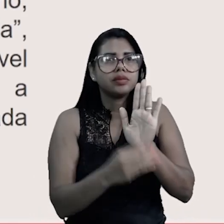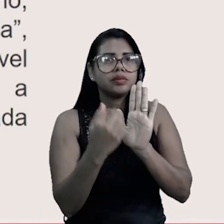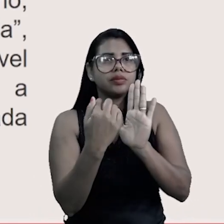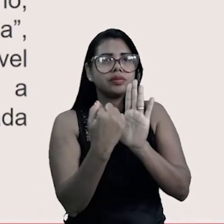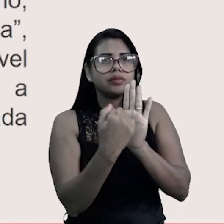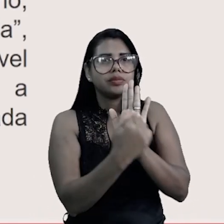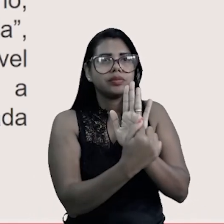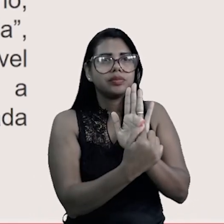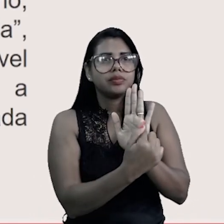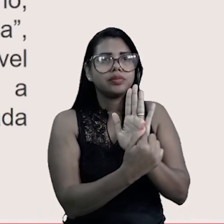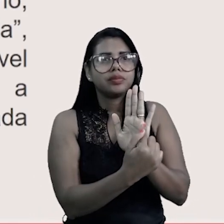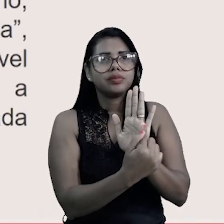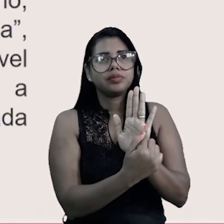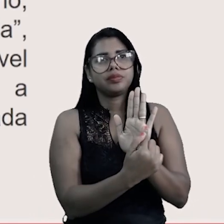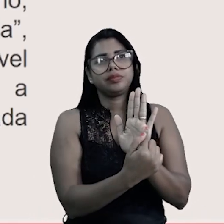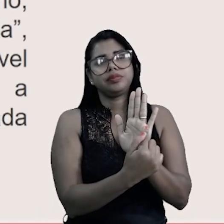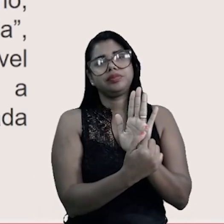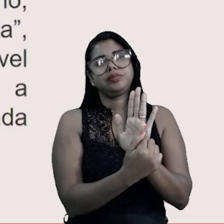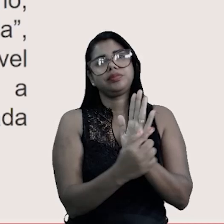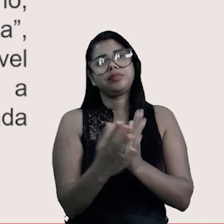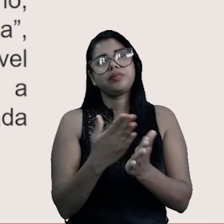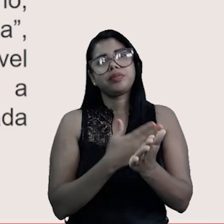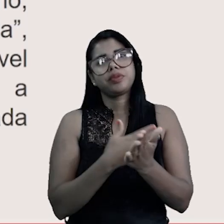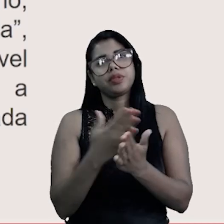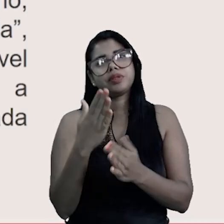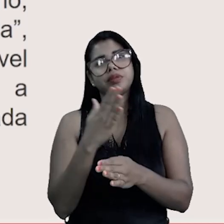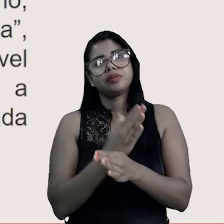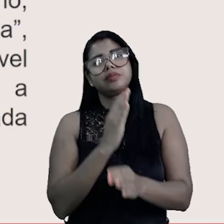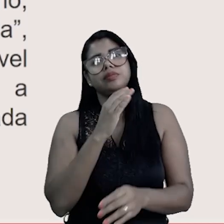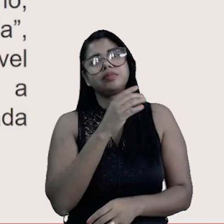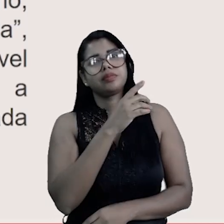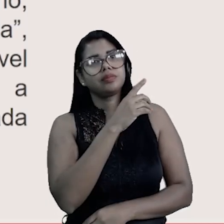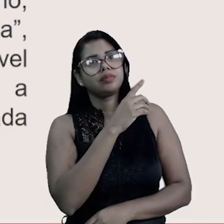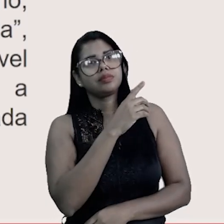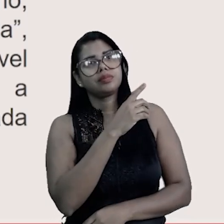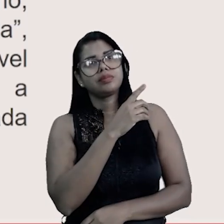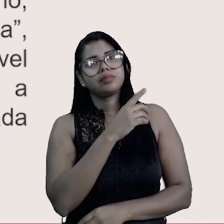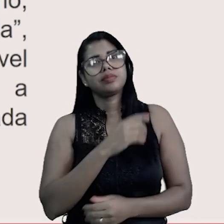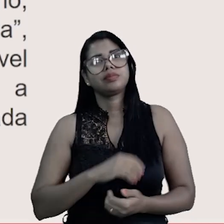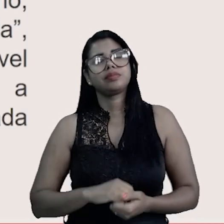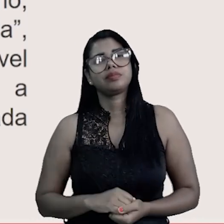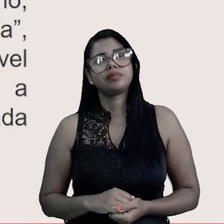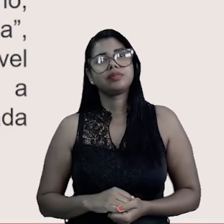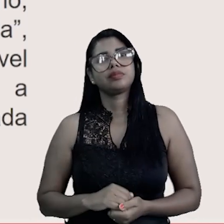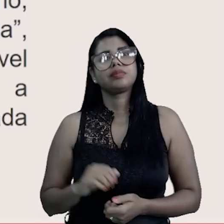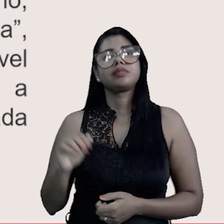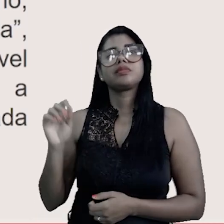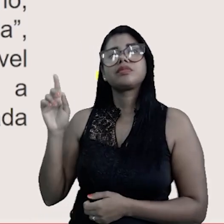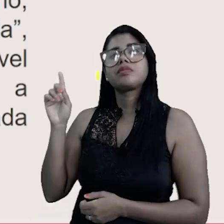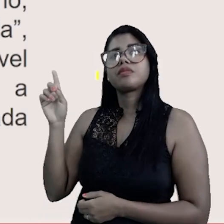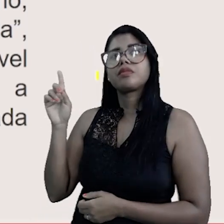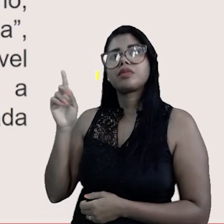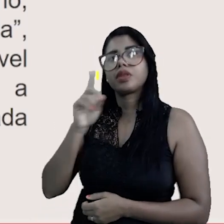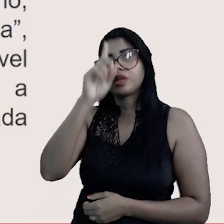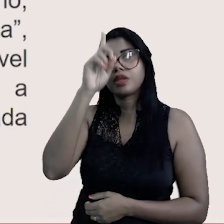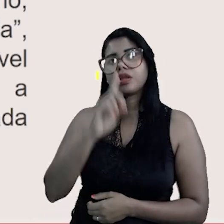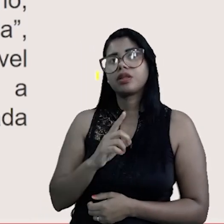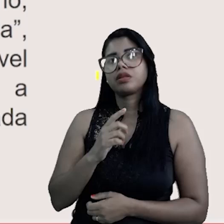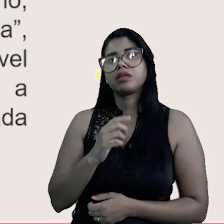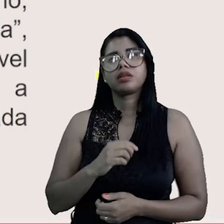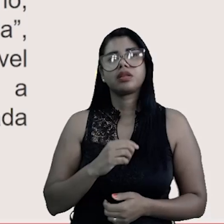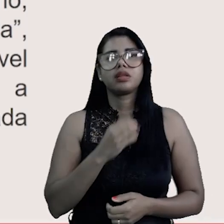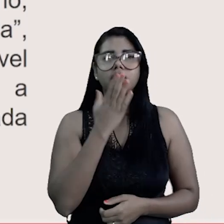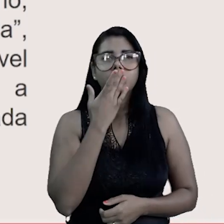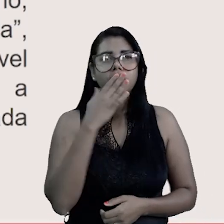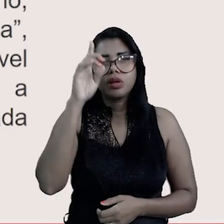O principal entrave. Dá uma olhada aí, ó. O principal entrave. Que impede que